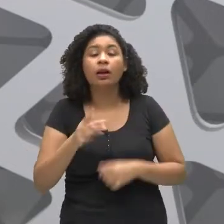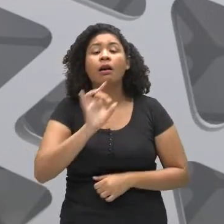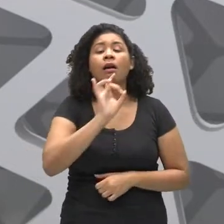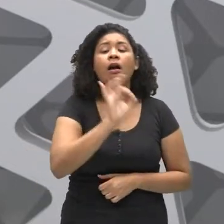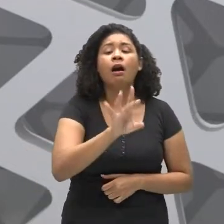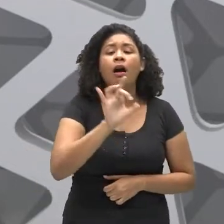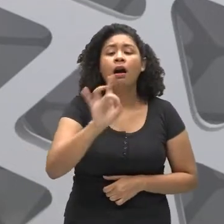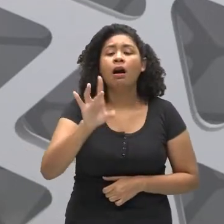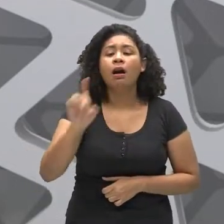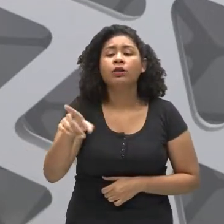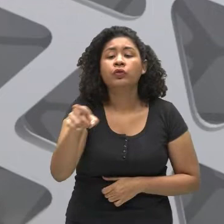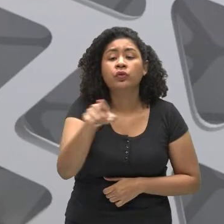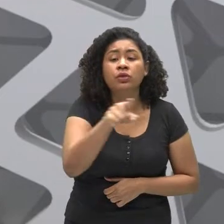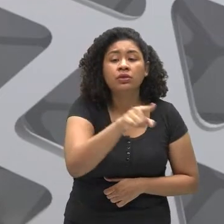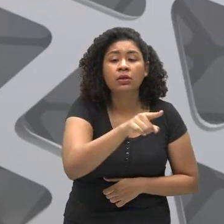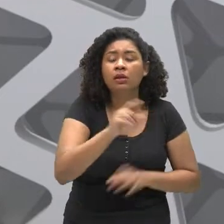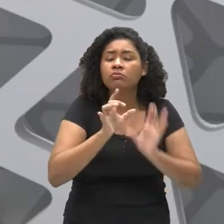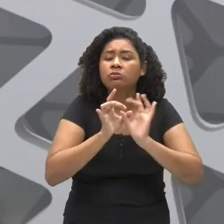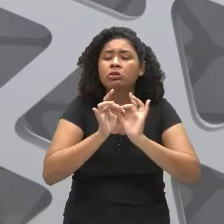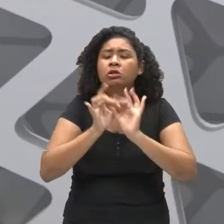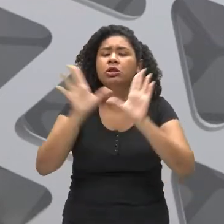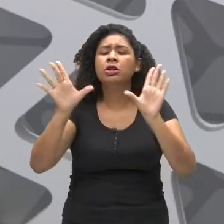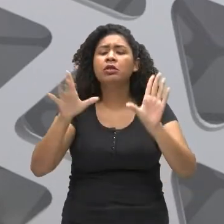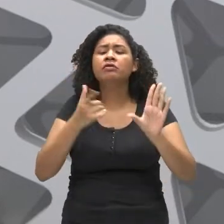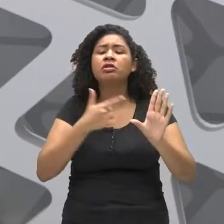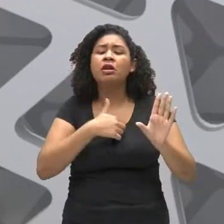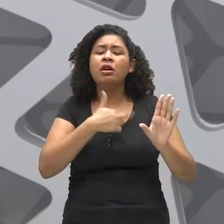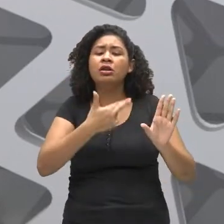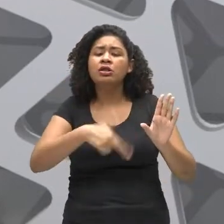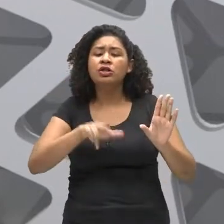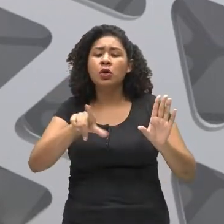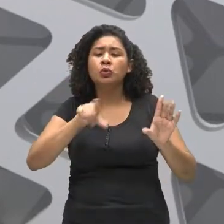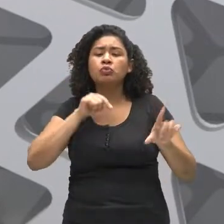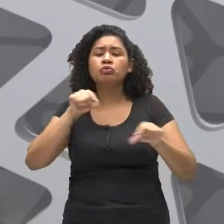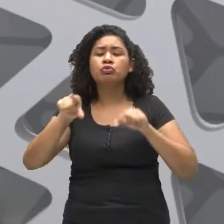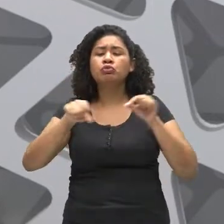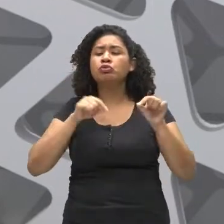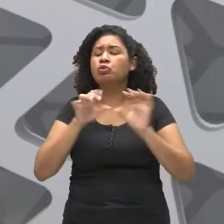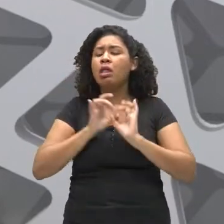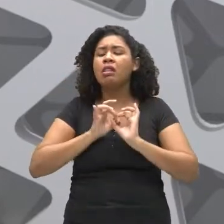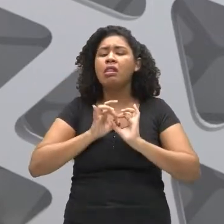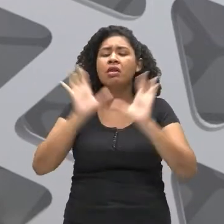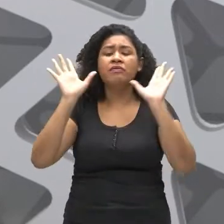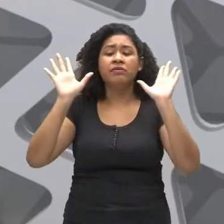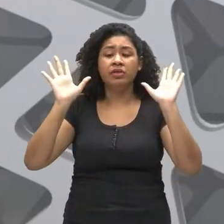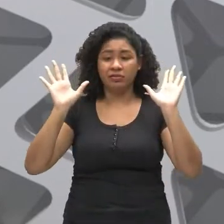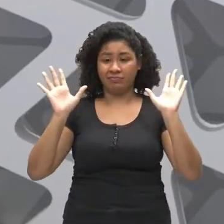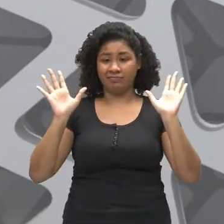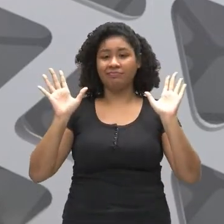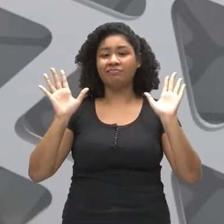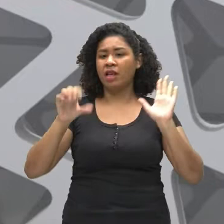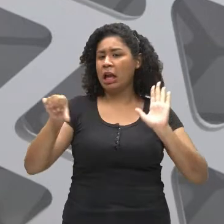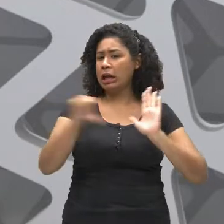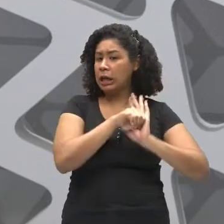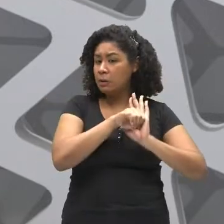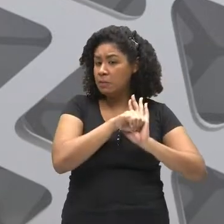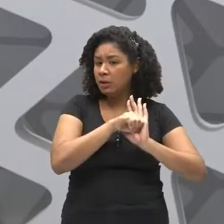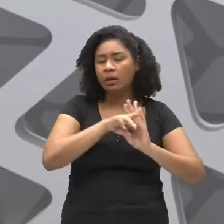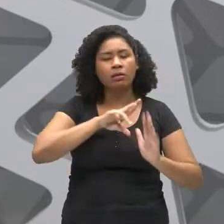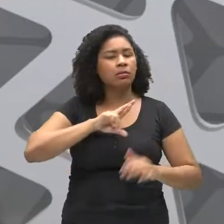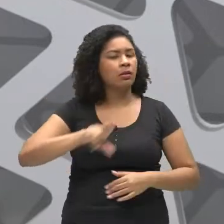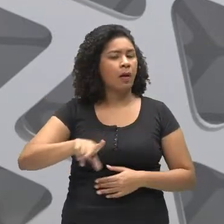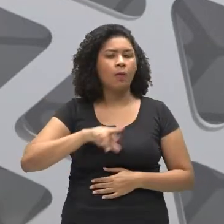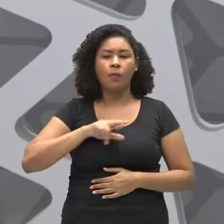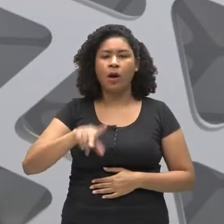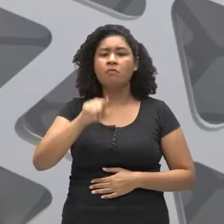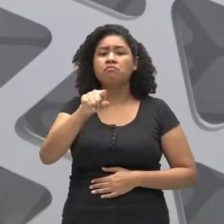e deve seguir a religião que quiser. E isso não é considerado crime. Você pode escolher a denominação que